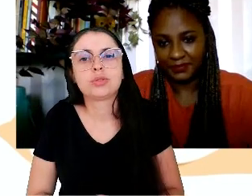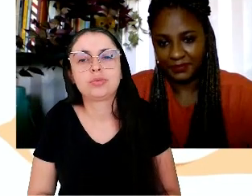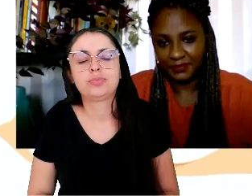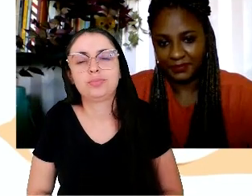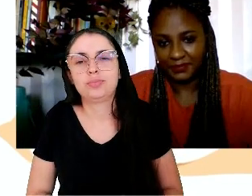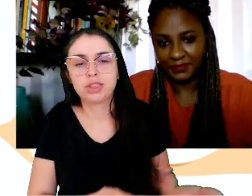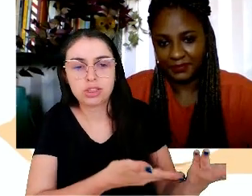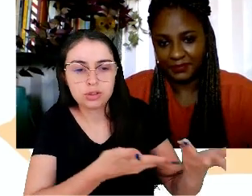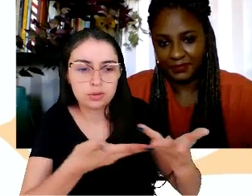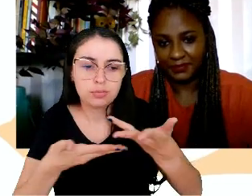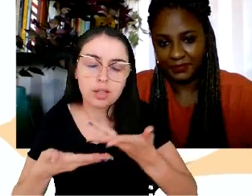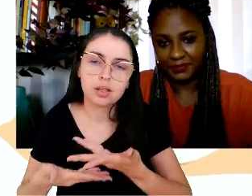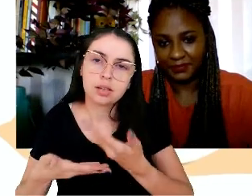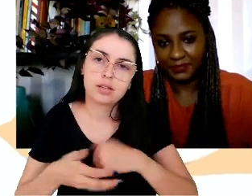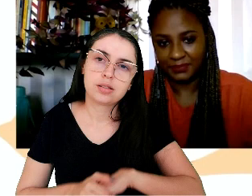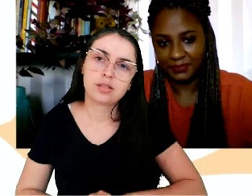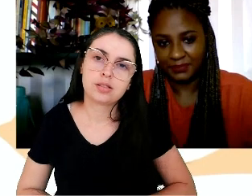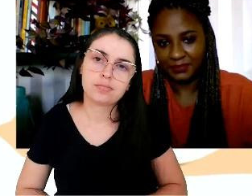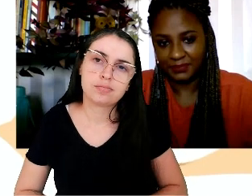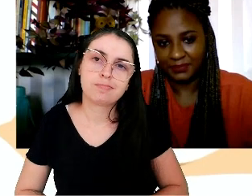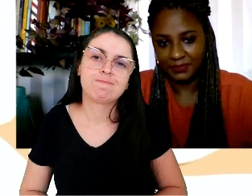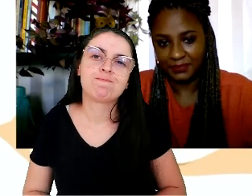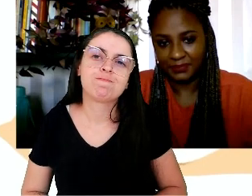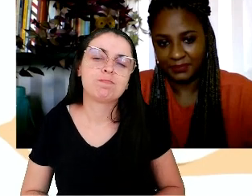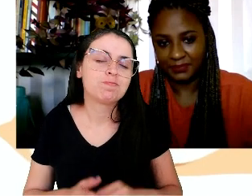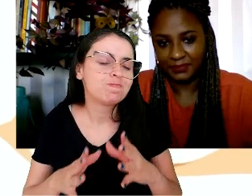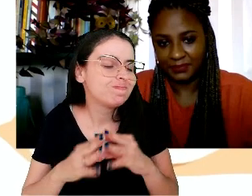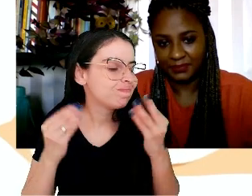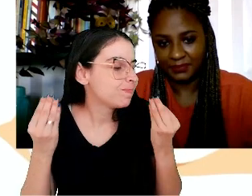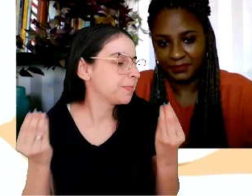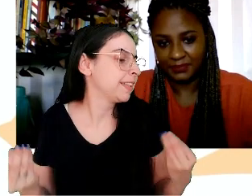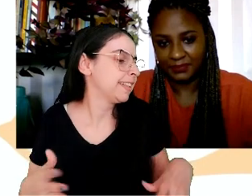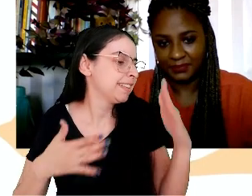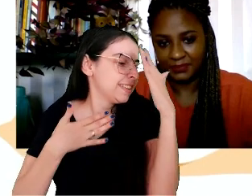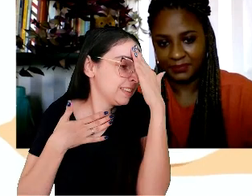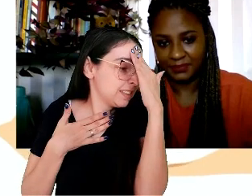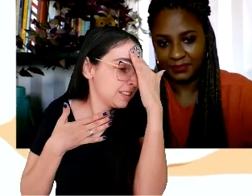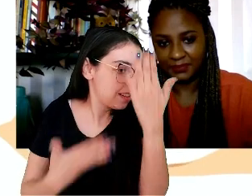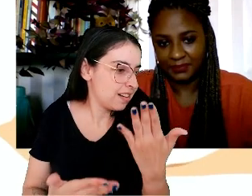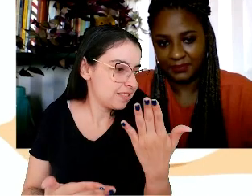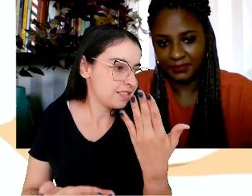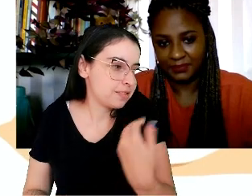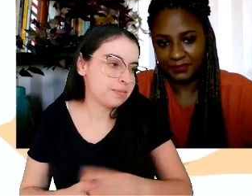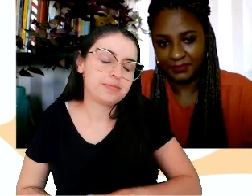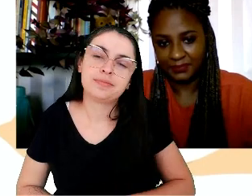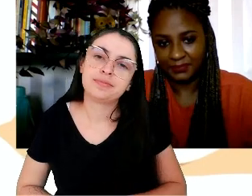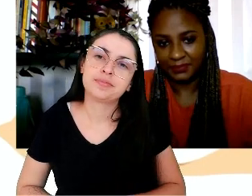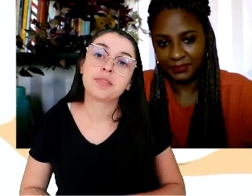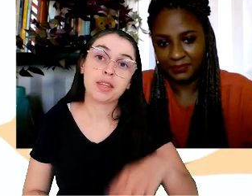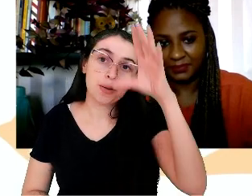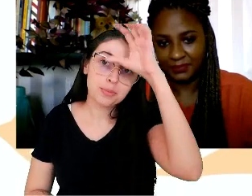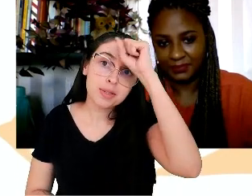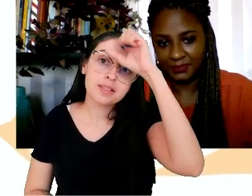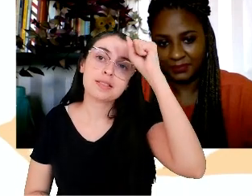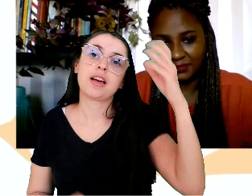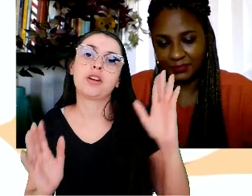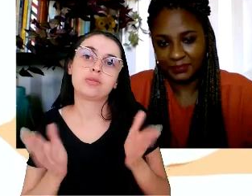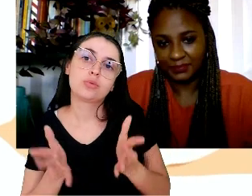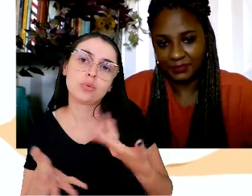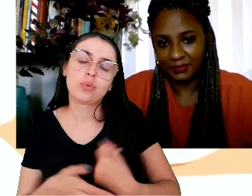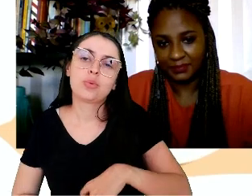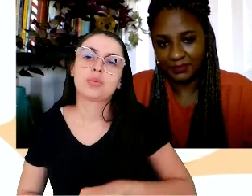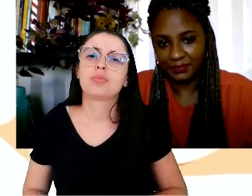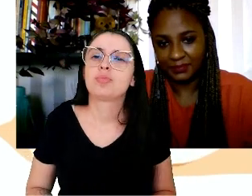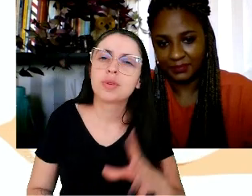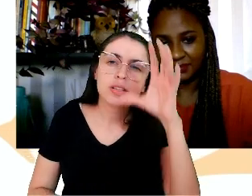oportunidade e demais, muita gratidão pelo aprendizado que eu tive aqui hoje. Aprendi